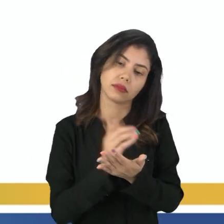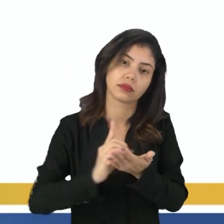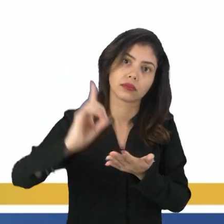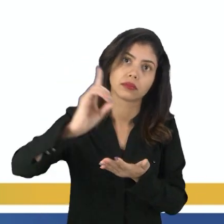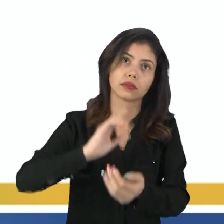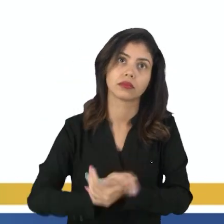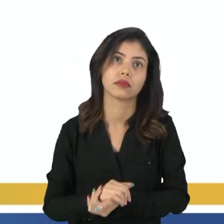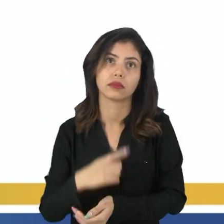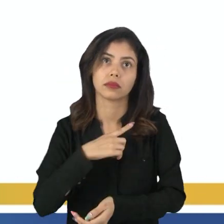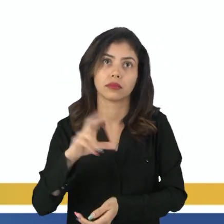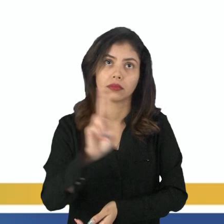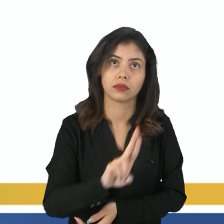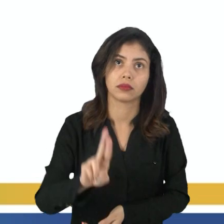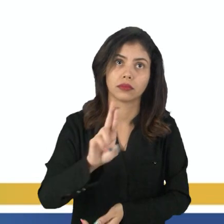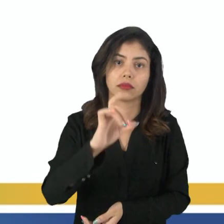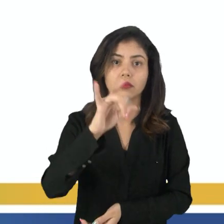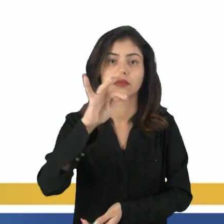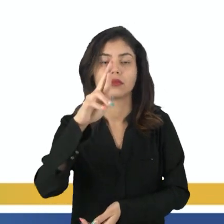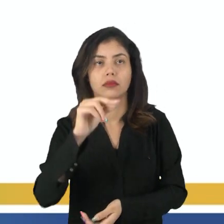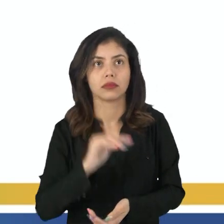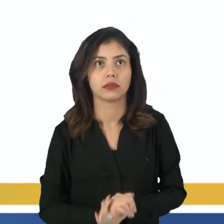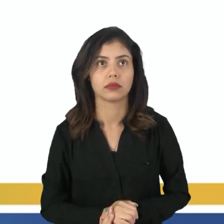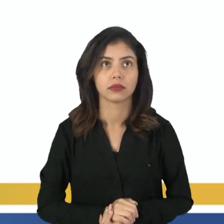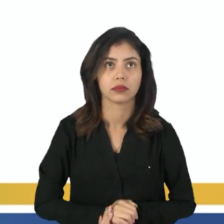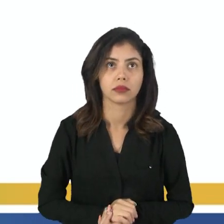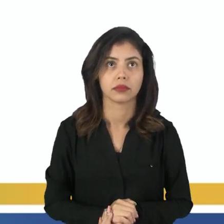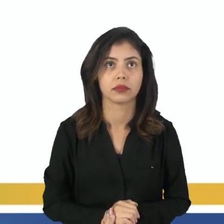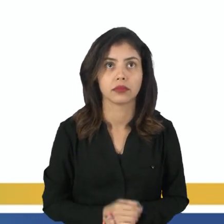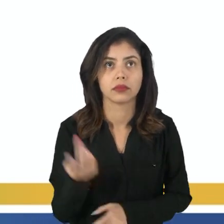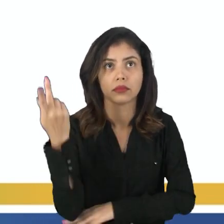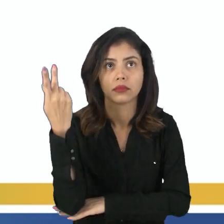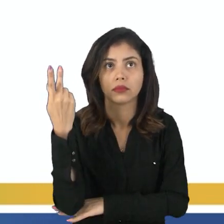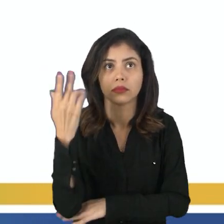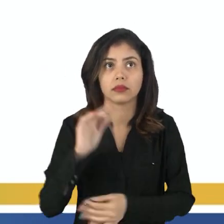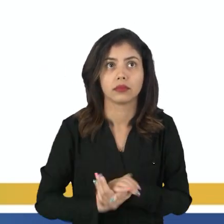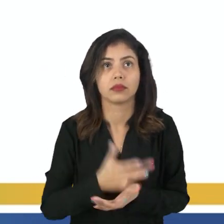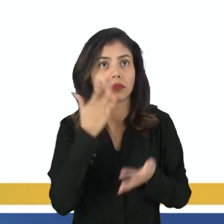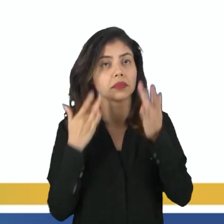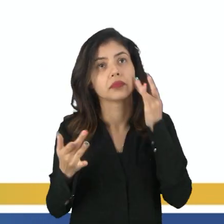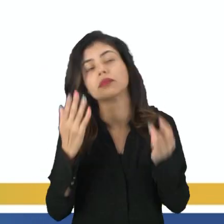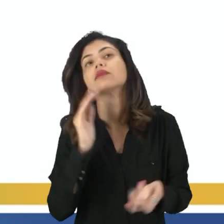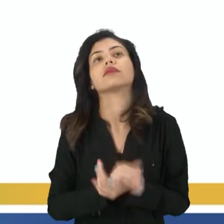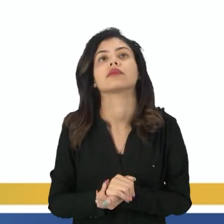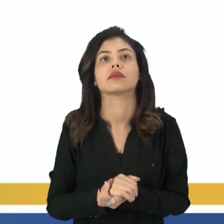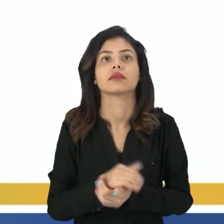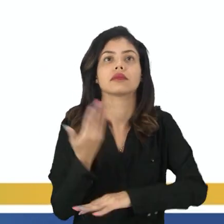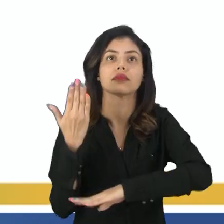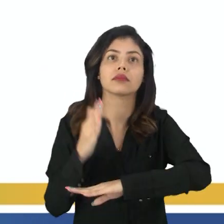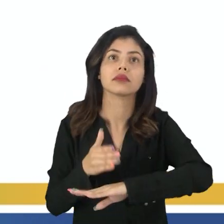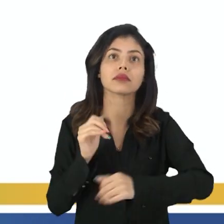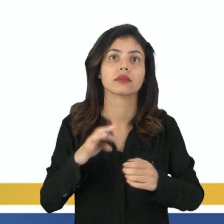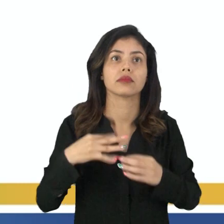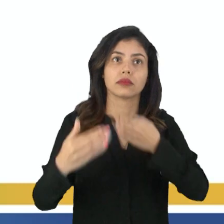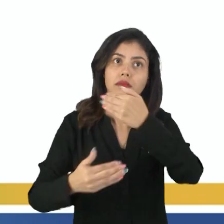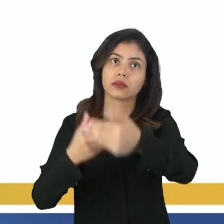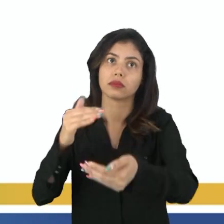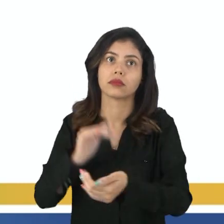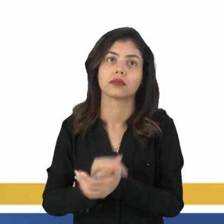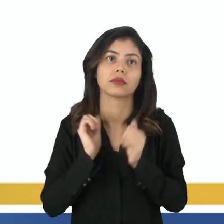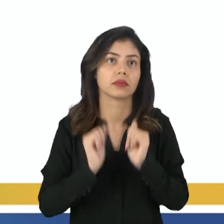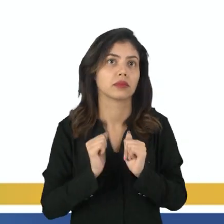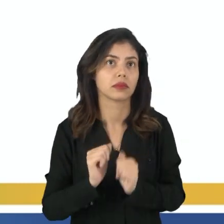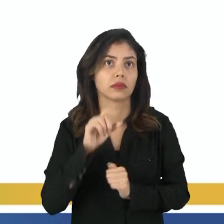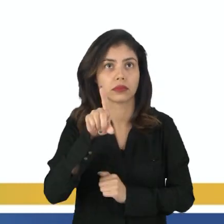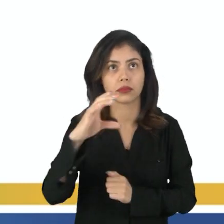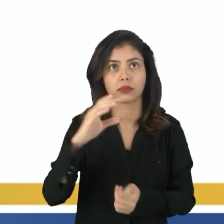por membros do clero. Bem, o teatro medieval, durante esse período, ele pode